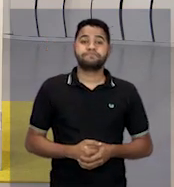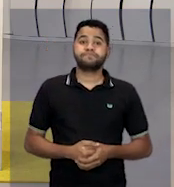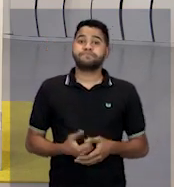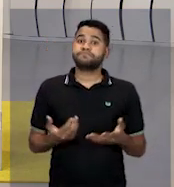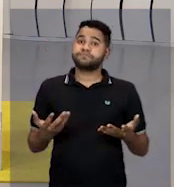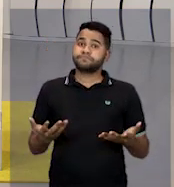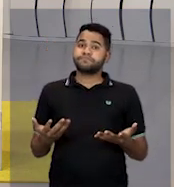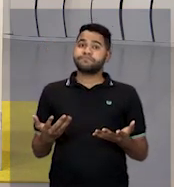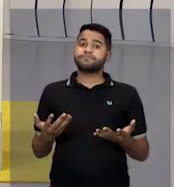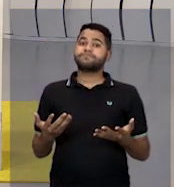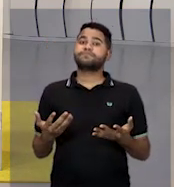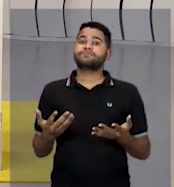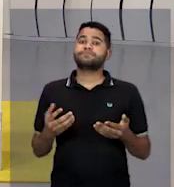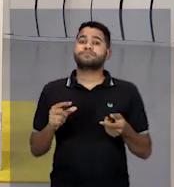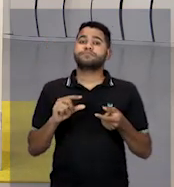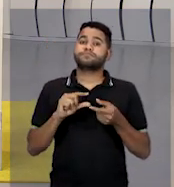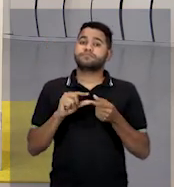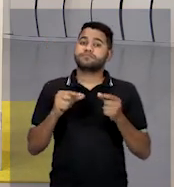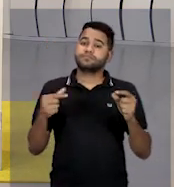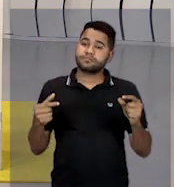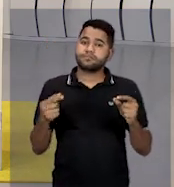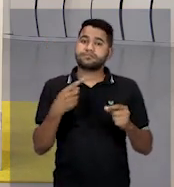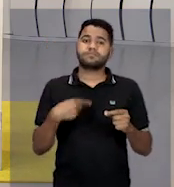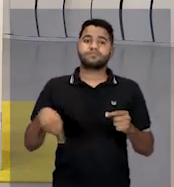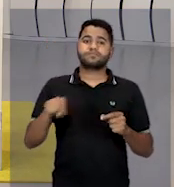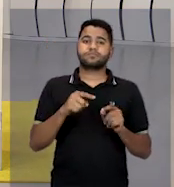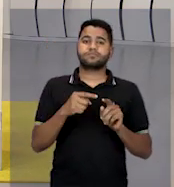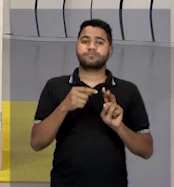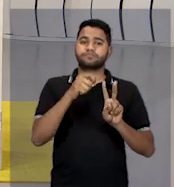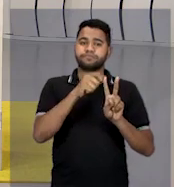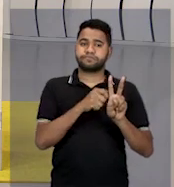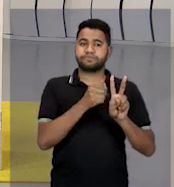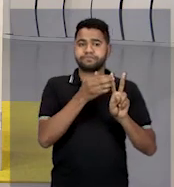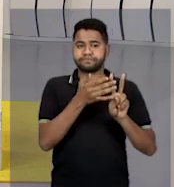é a estrutura do nosso bimestre.